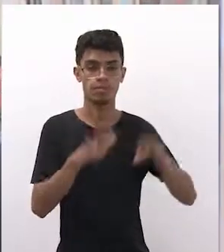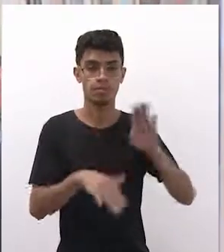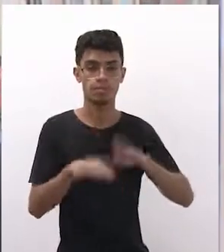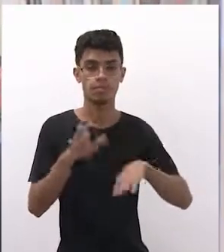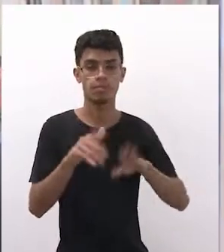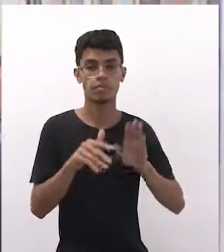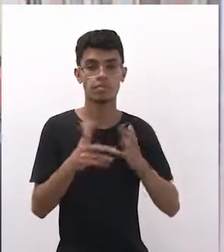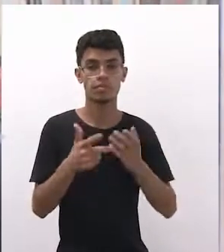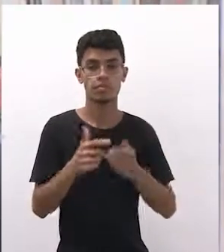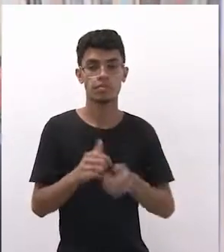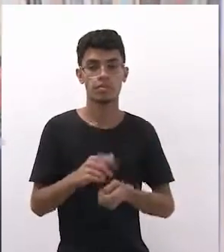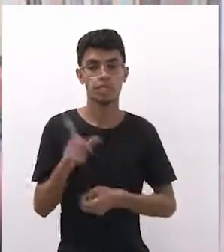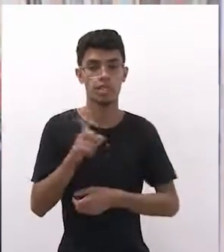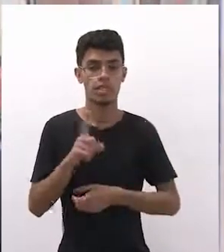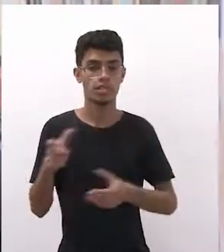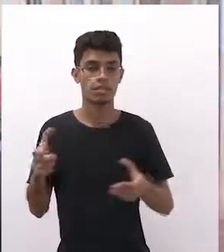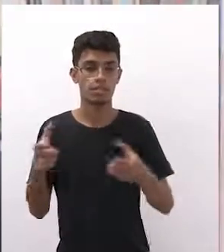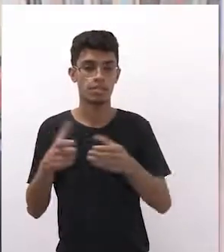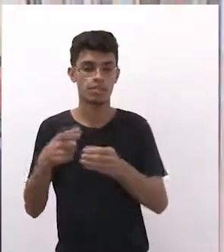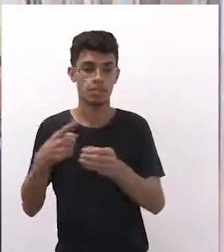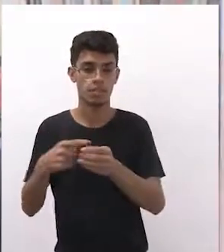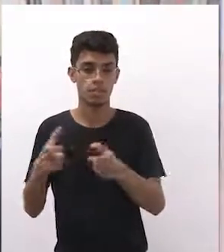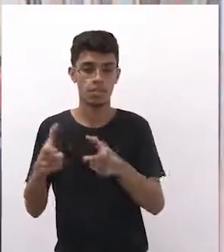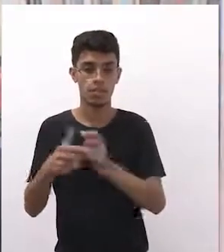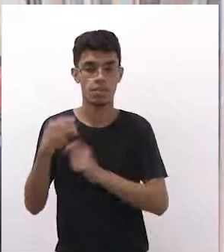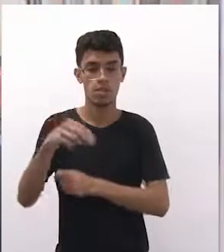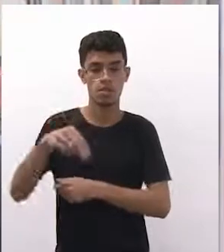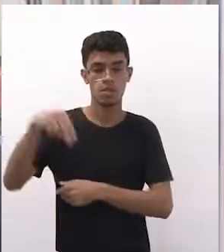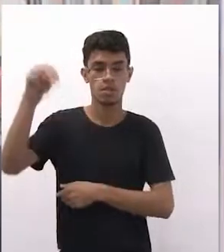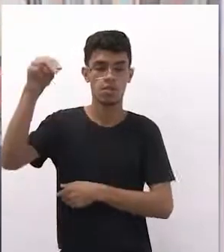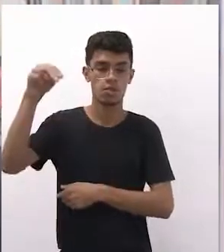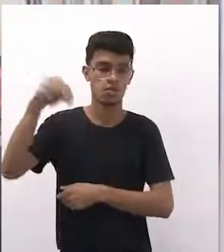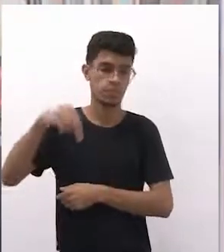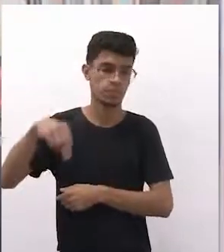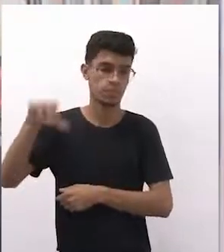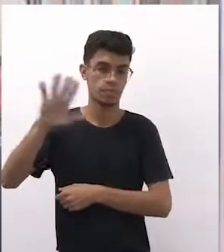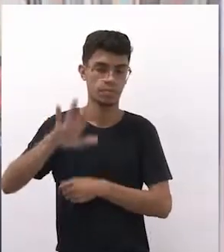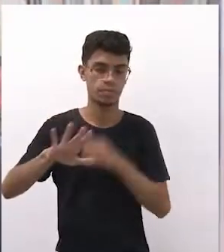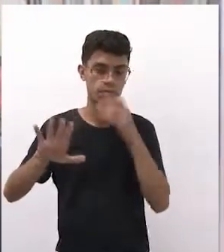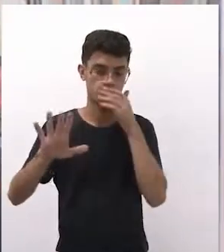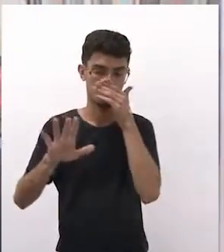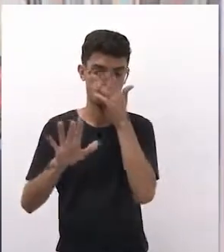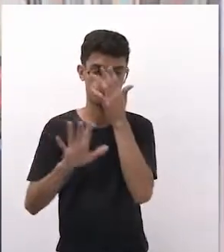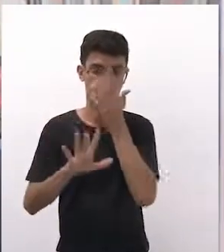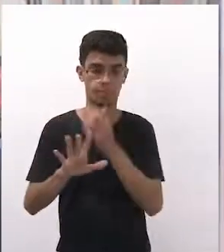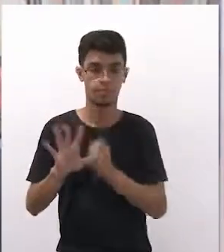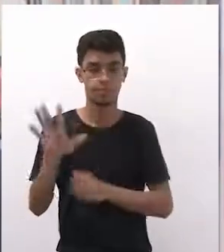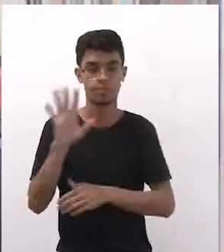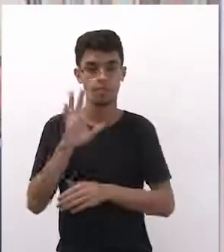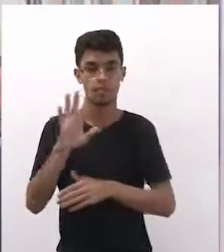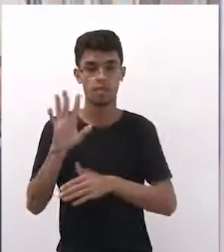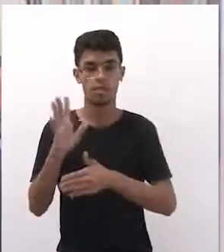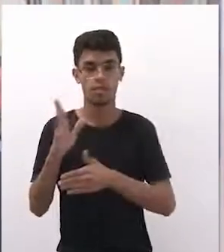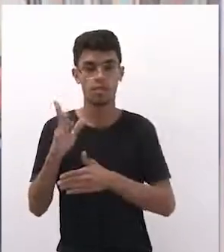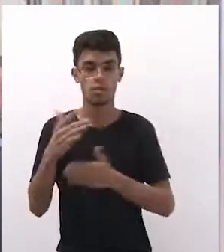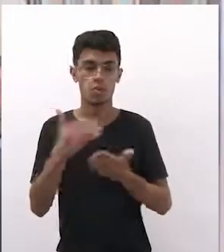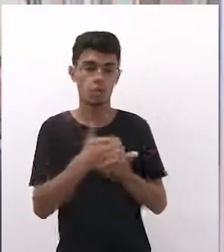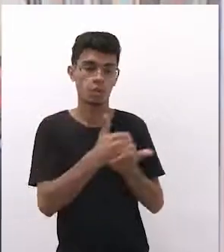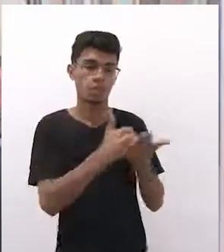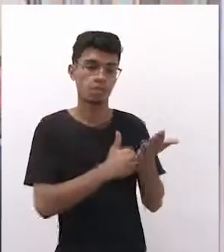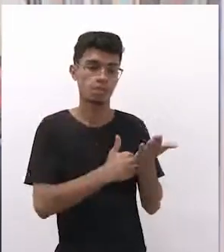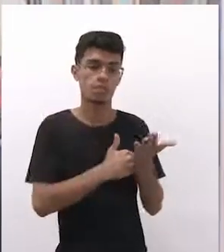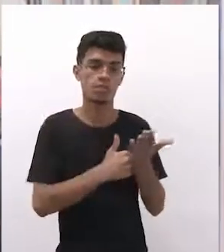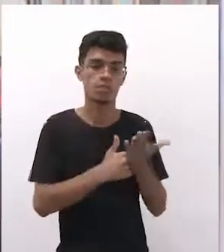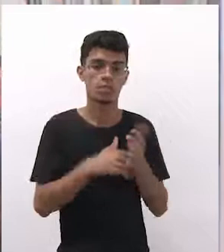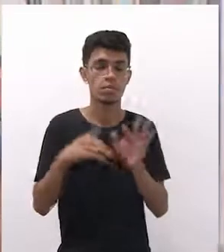no interior isso é mais comum, né? Ou na região norte, nordeste, em que o empregador teria empreitado